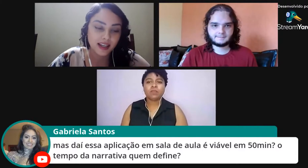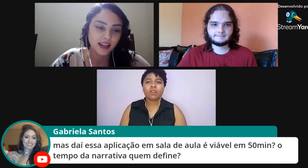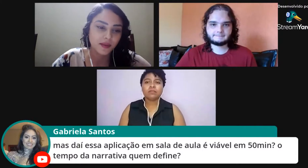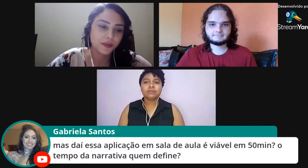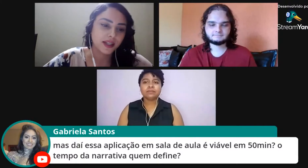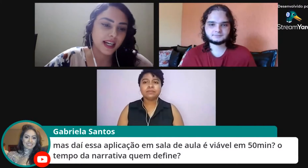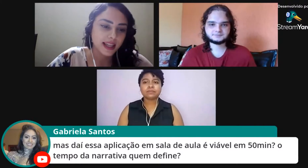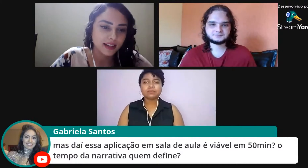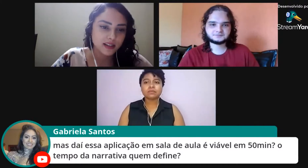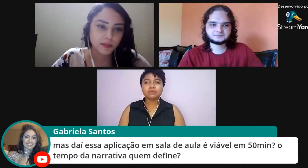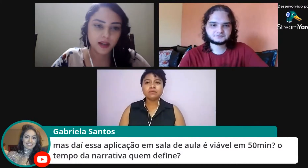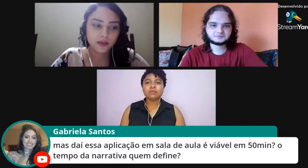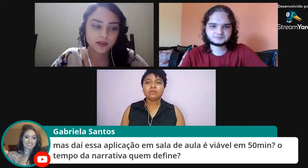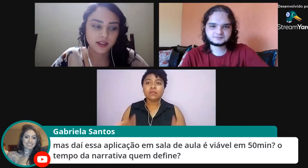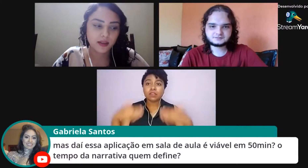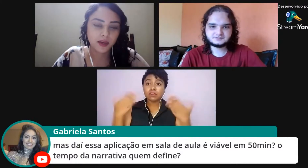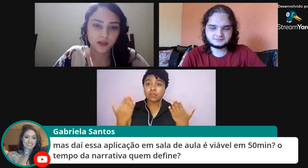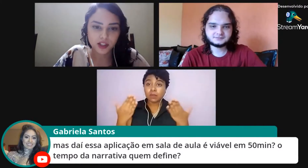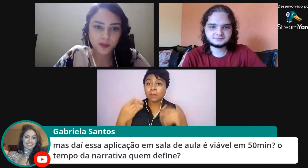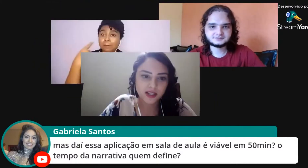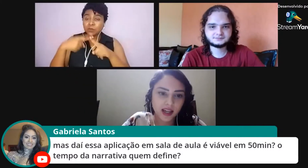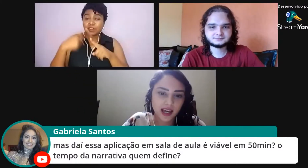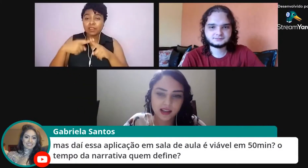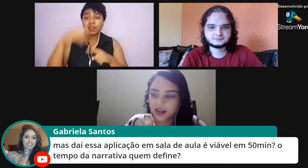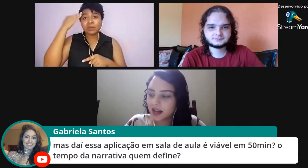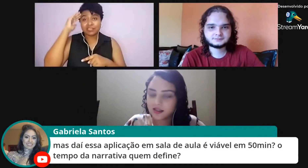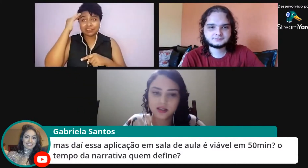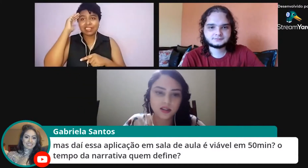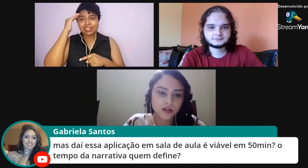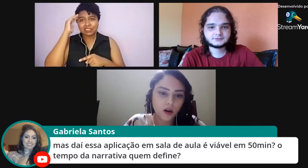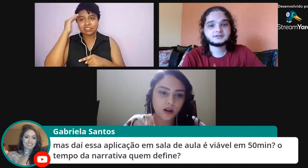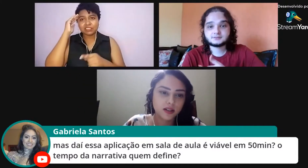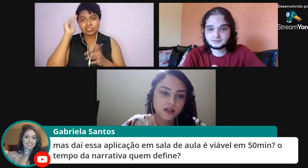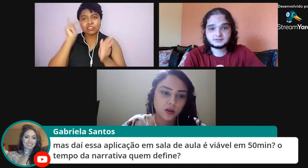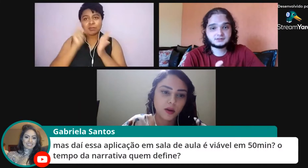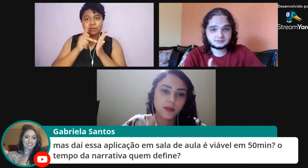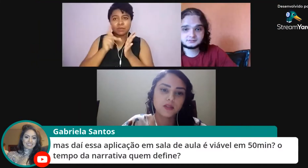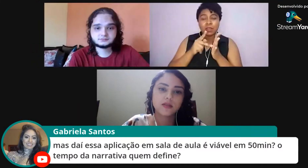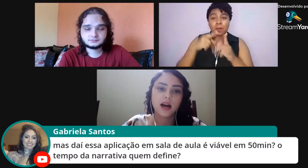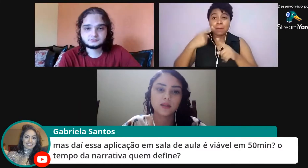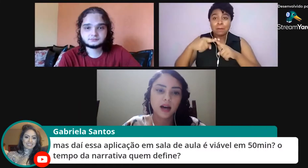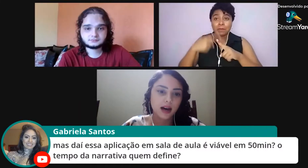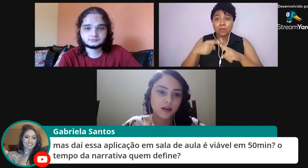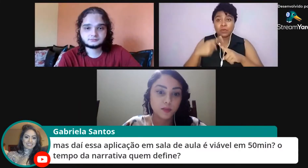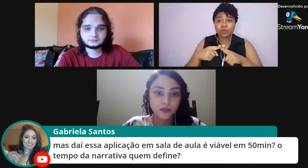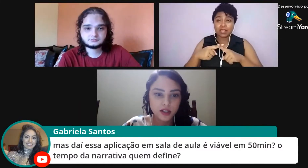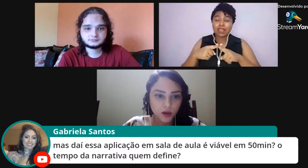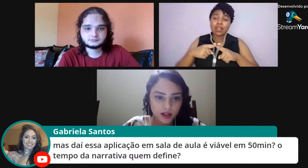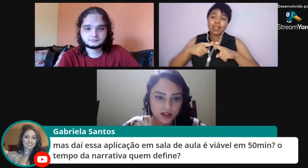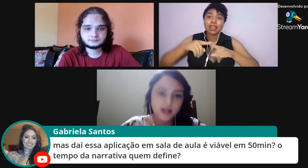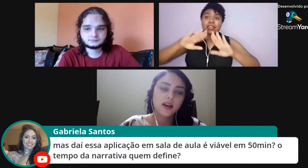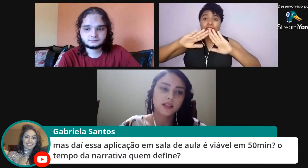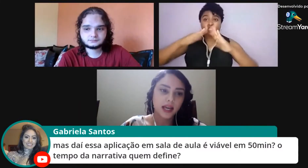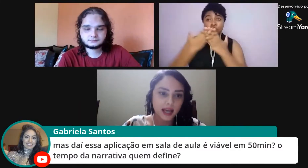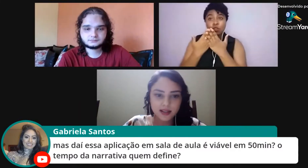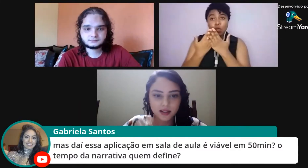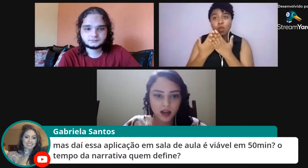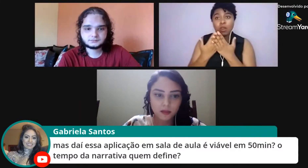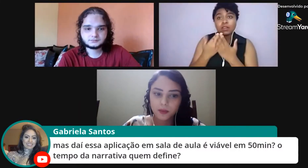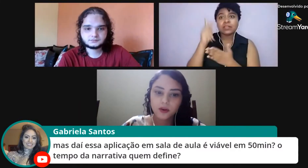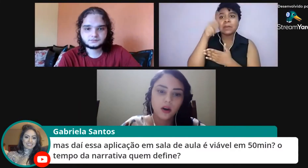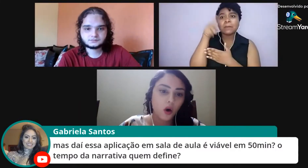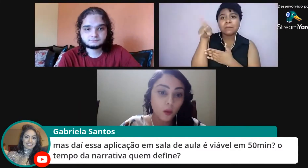Porque assim, eu até entendo essa pergunta, né? Porque quando a gente pensa na realidade das escolas, normalmente os professores têm